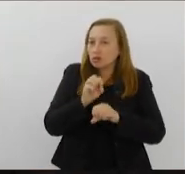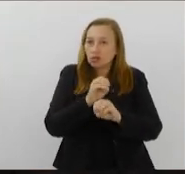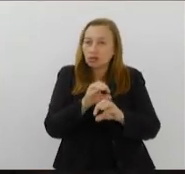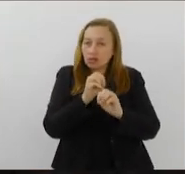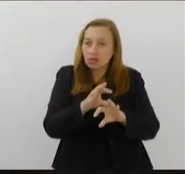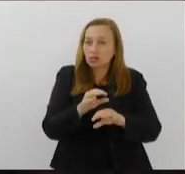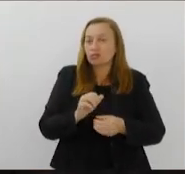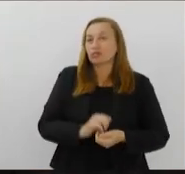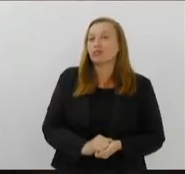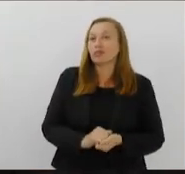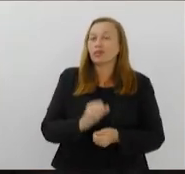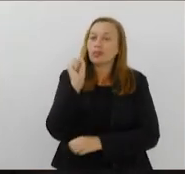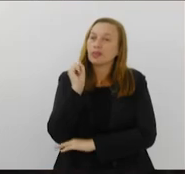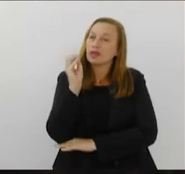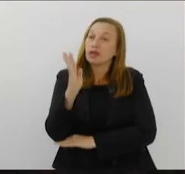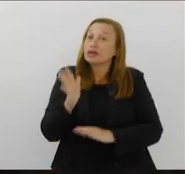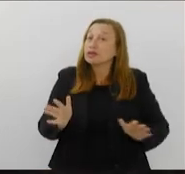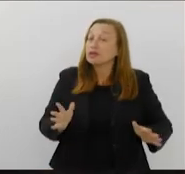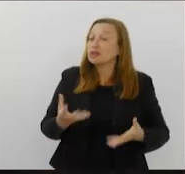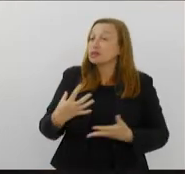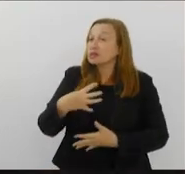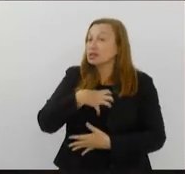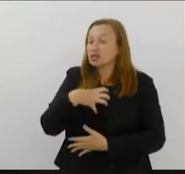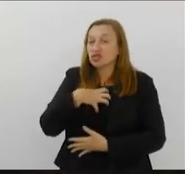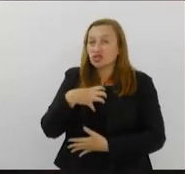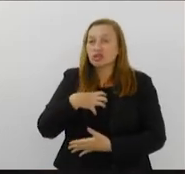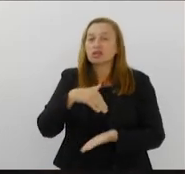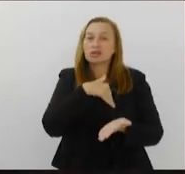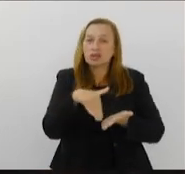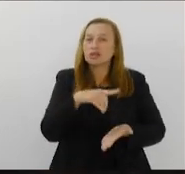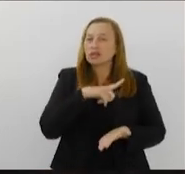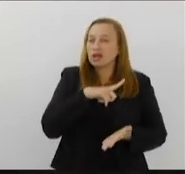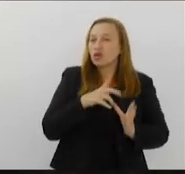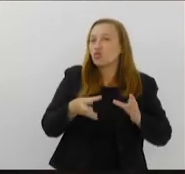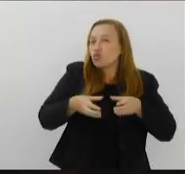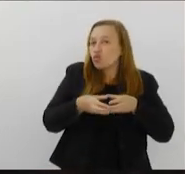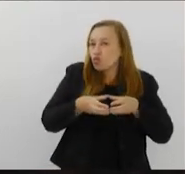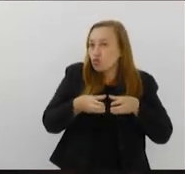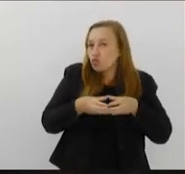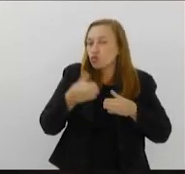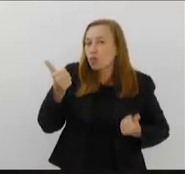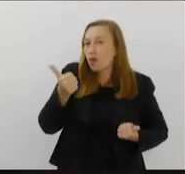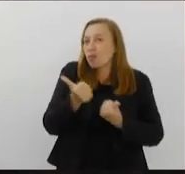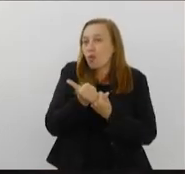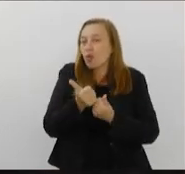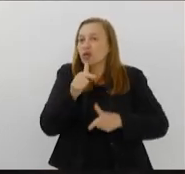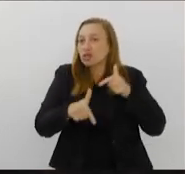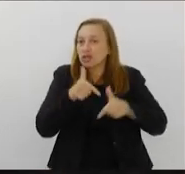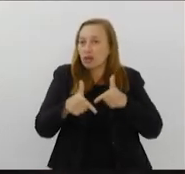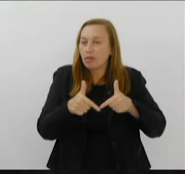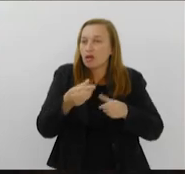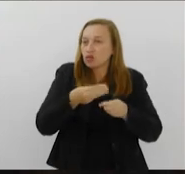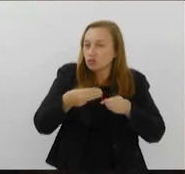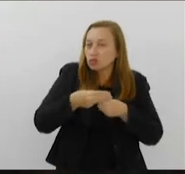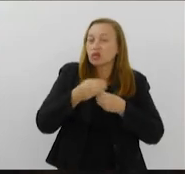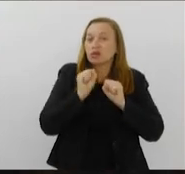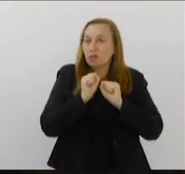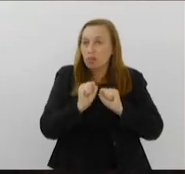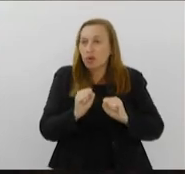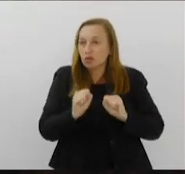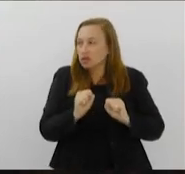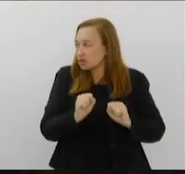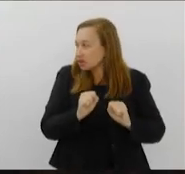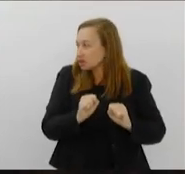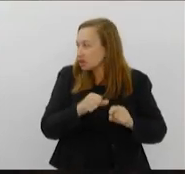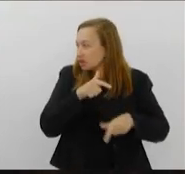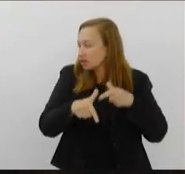ambiental. E, nesse sentido, a Secretaria ela tem uma equipe que presta apoio, trabalha com os municípios para que eles possam